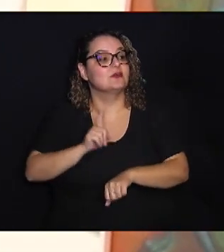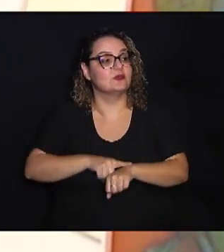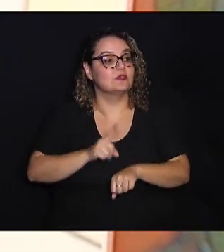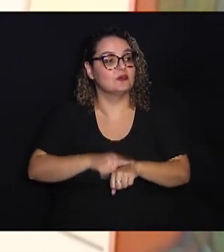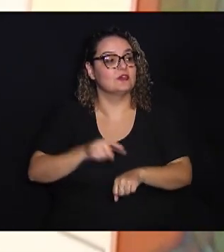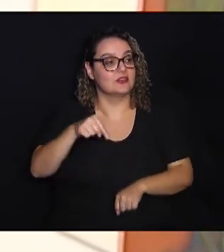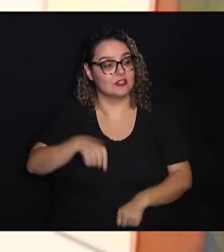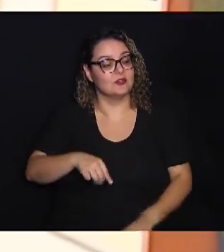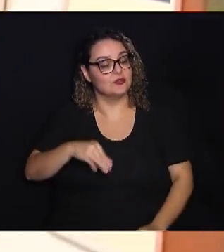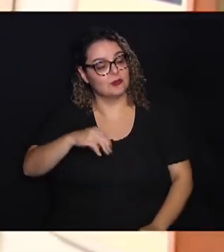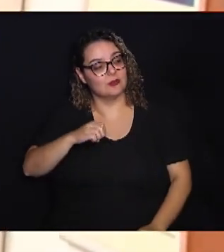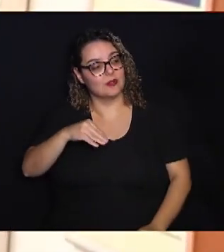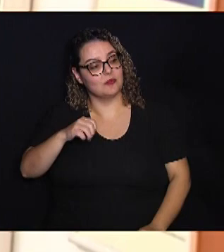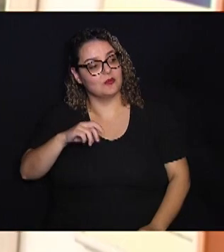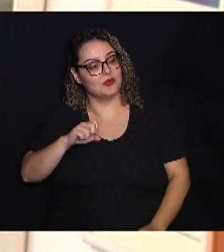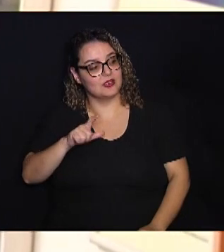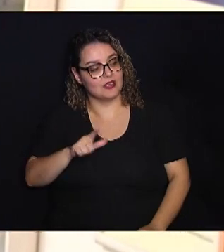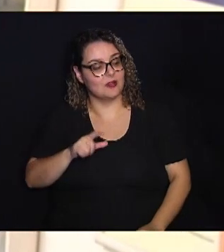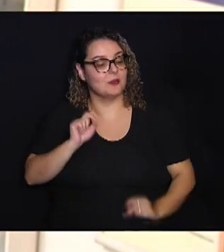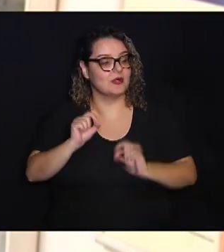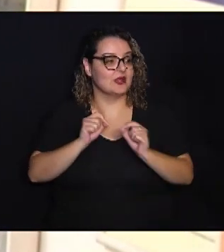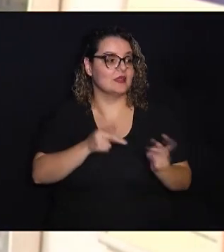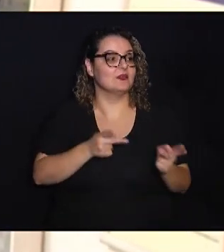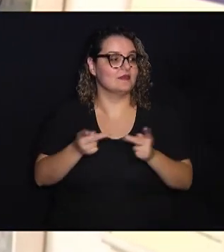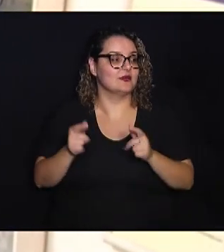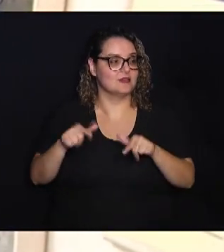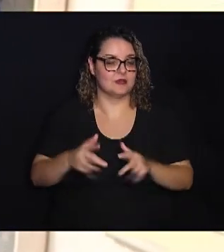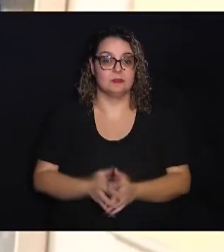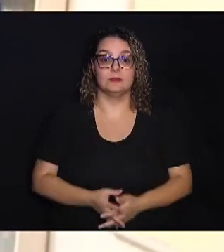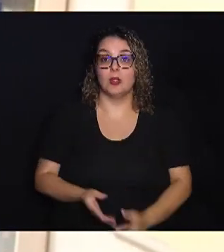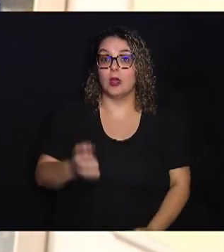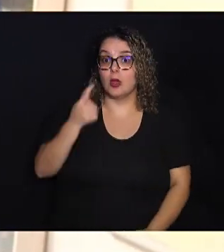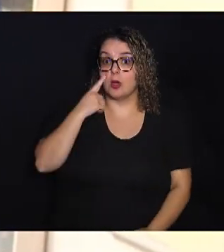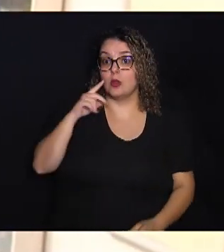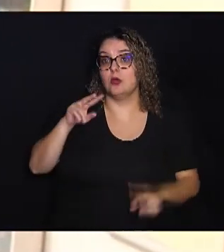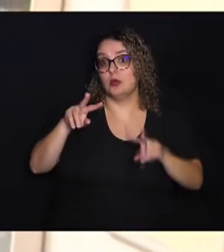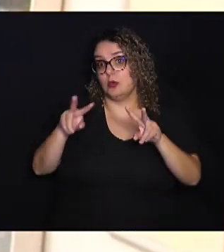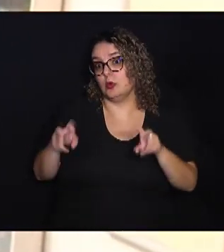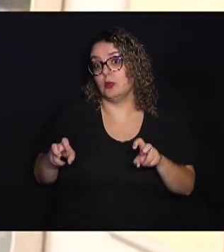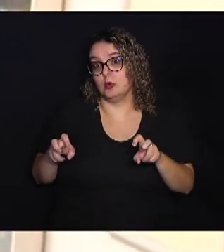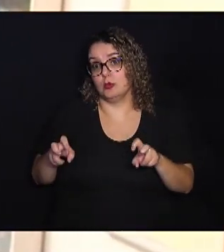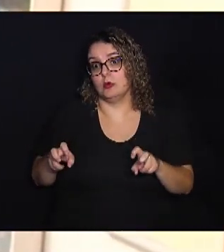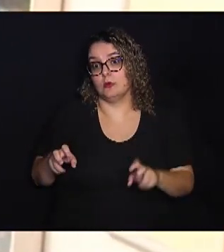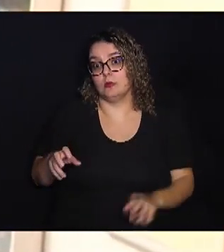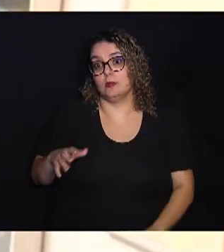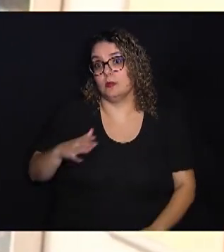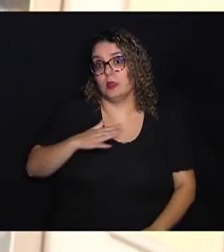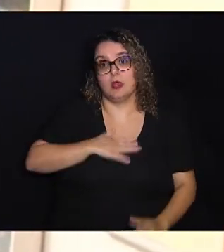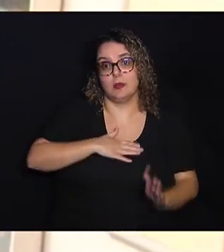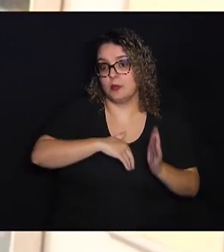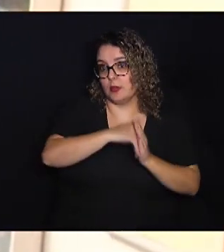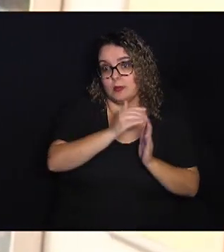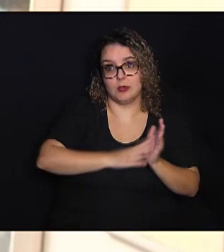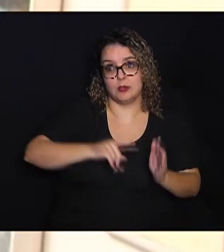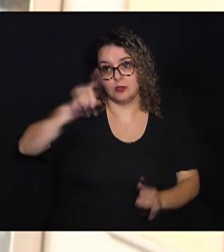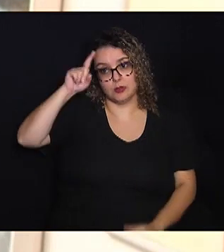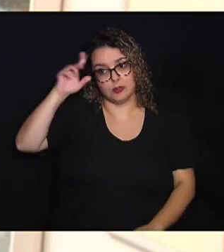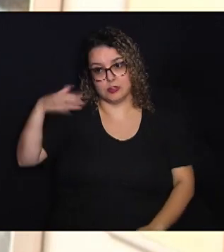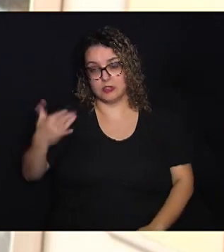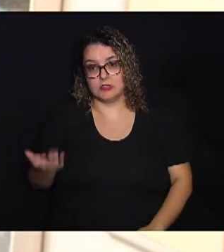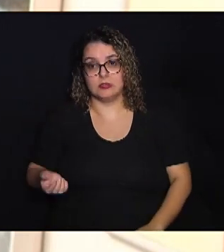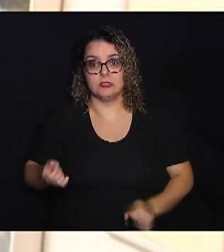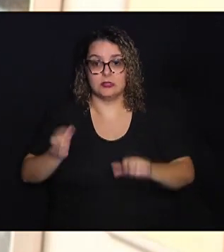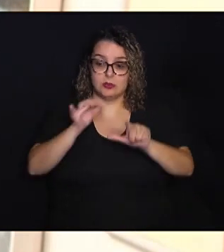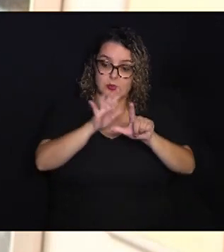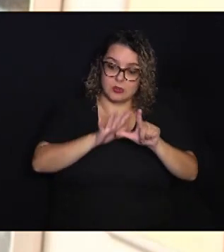também do Memorial para quem quiser visitar o espaço. Olha, o tema é a minha pintura, o do cotidiano. São figuras